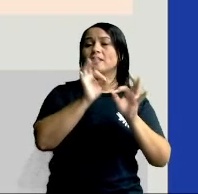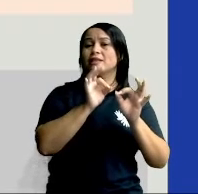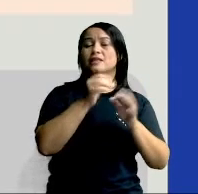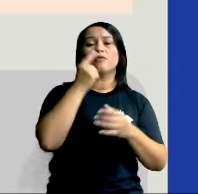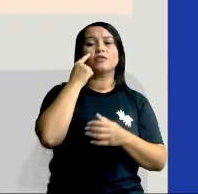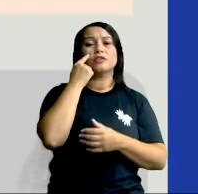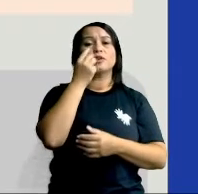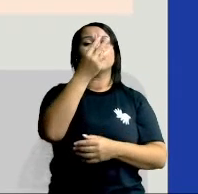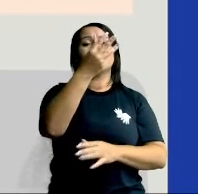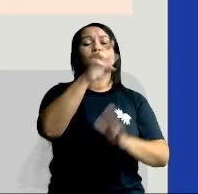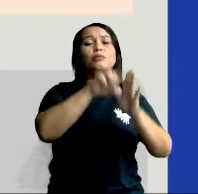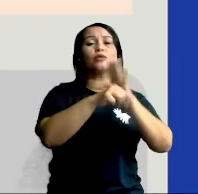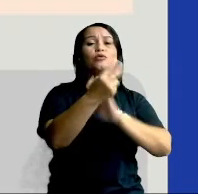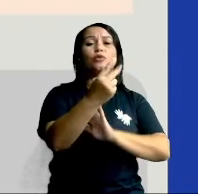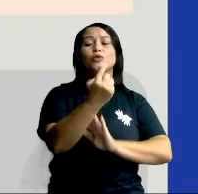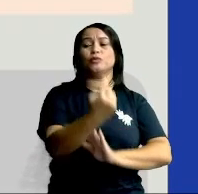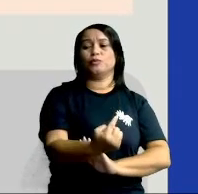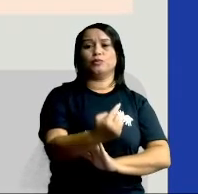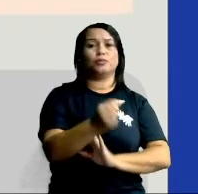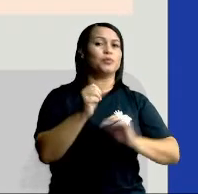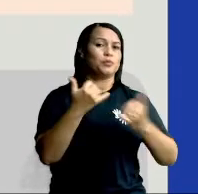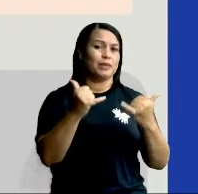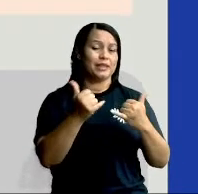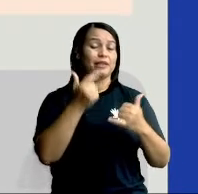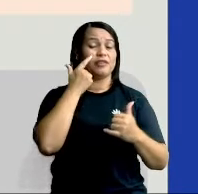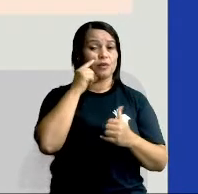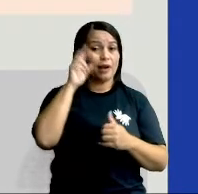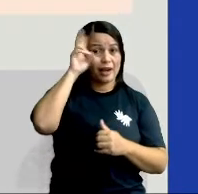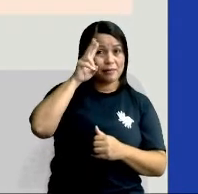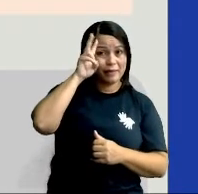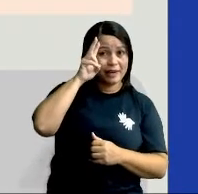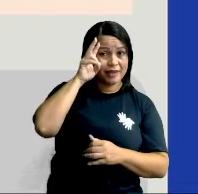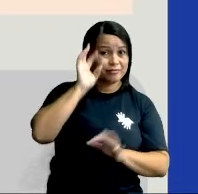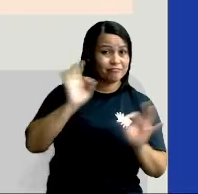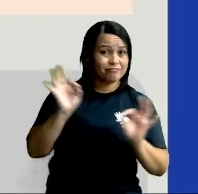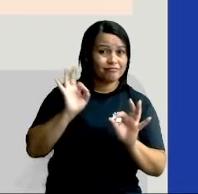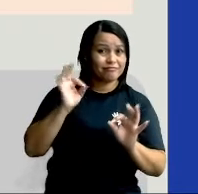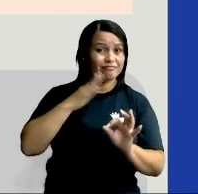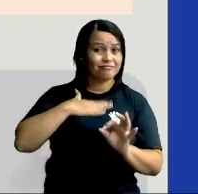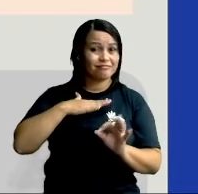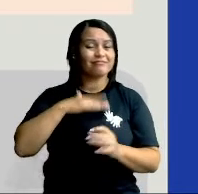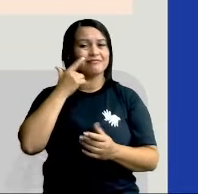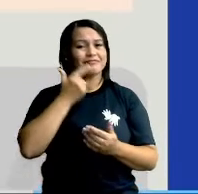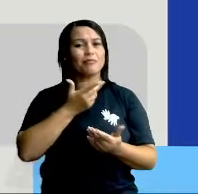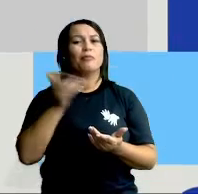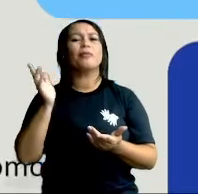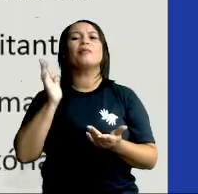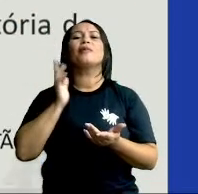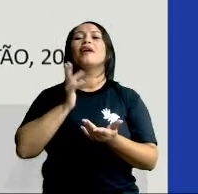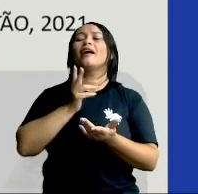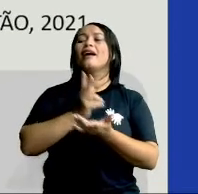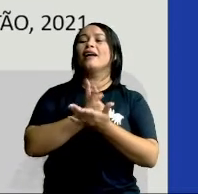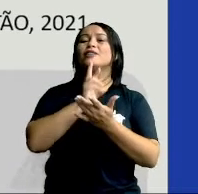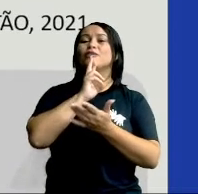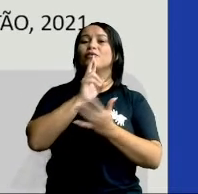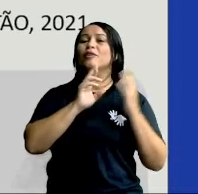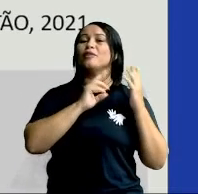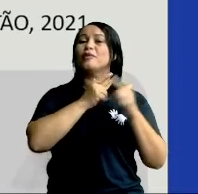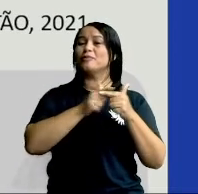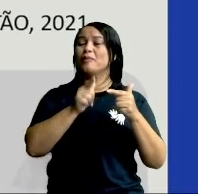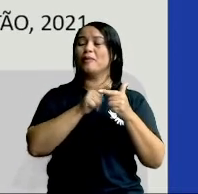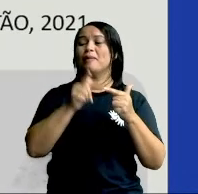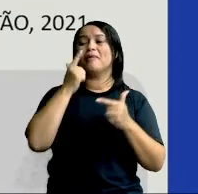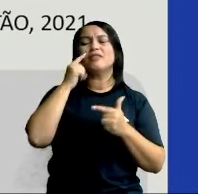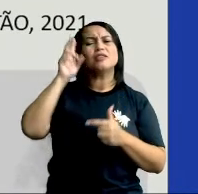dezenas, a gente faz 3 menos 2, 1. Beleza? Lembraram? Tranquilo? Então, a gente pode agora resolver o nosso